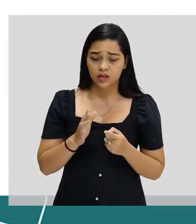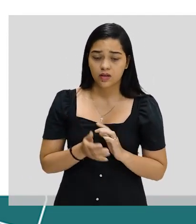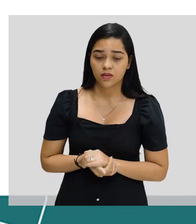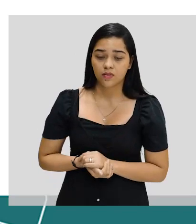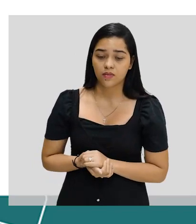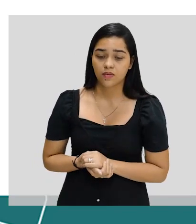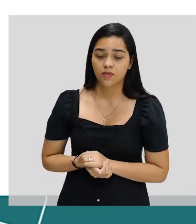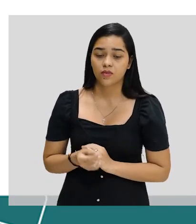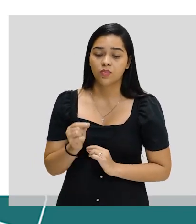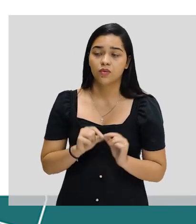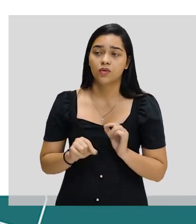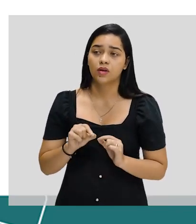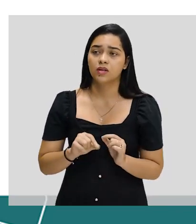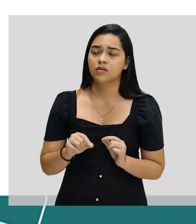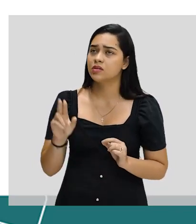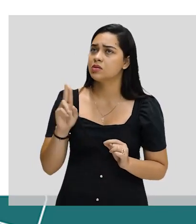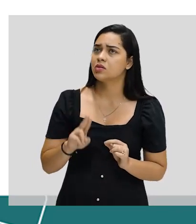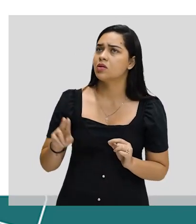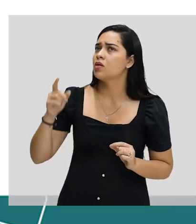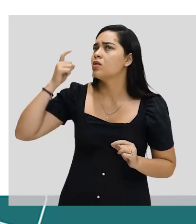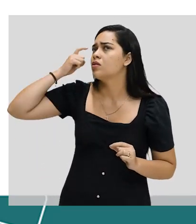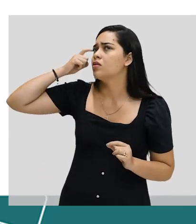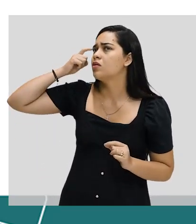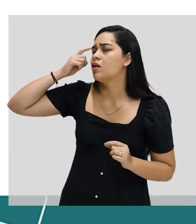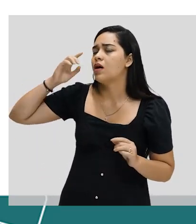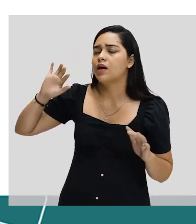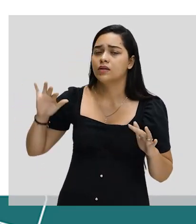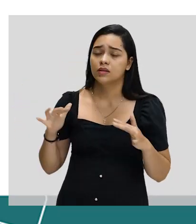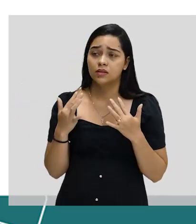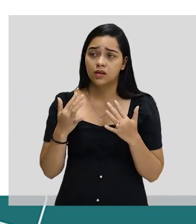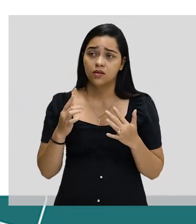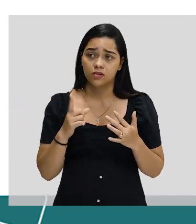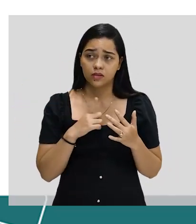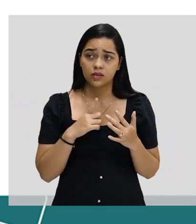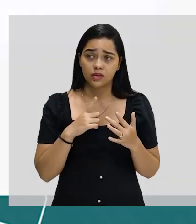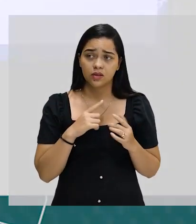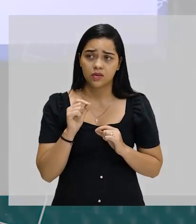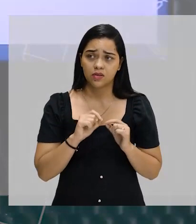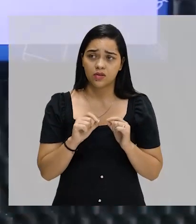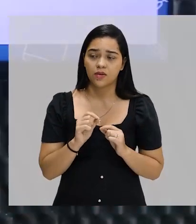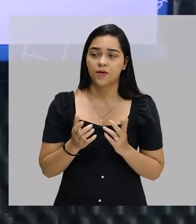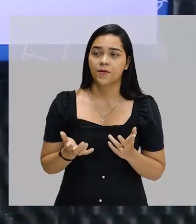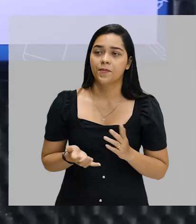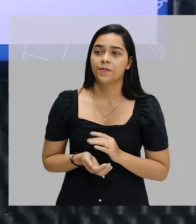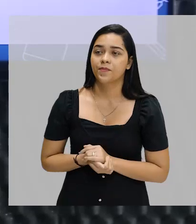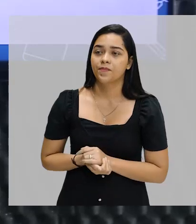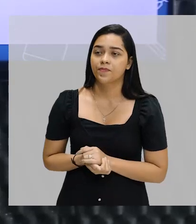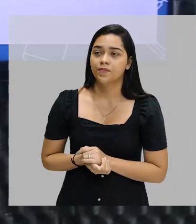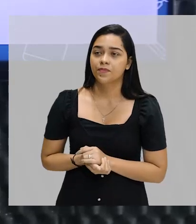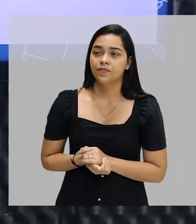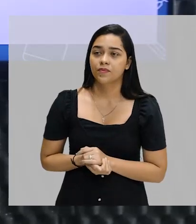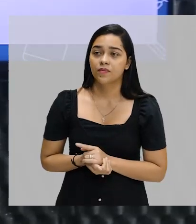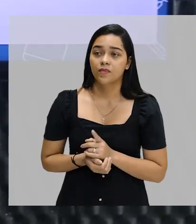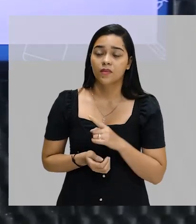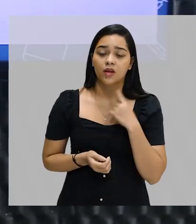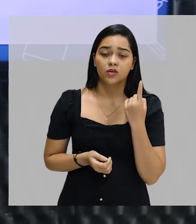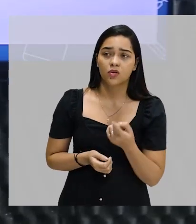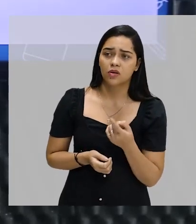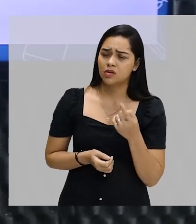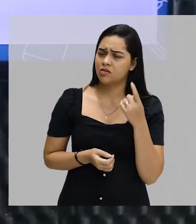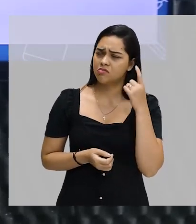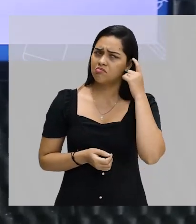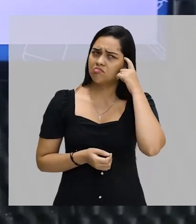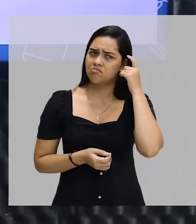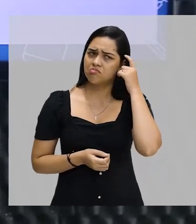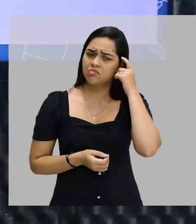gente usa as preposições e às vezes nem se toca, nem presta atenção. Olha, o se toca aqui, olha a linguagem coloquial. A gente nem se